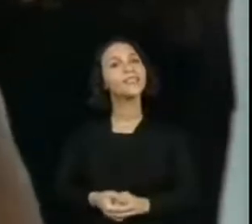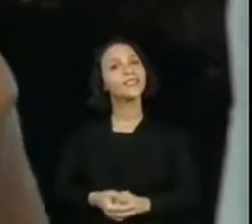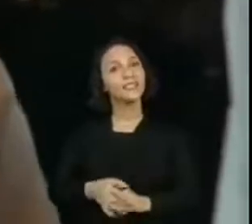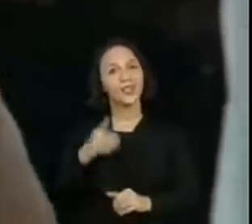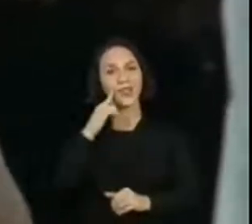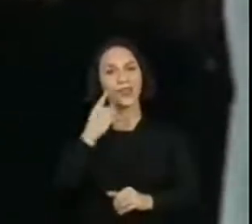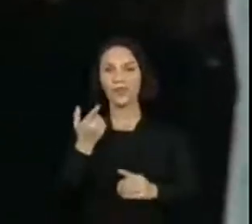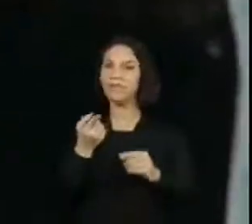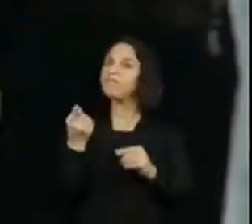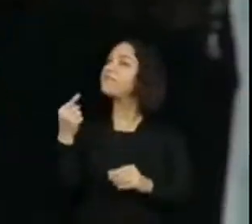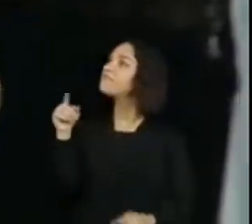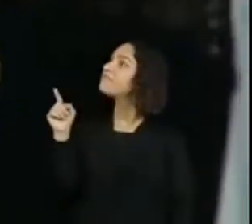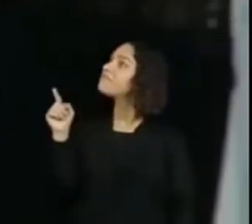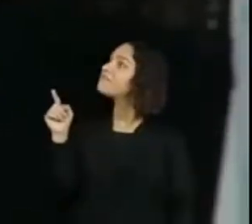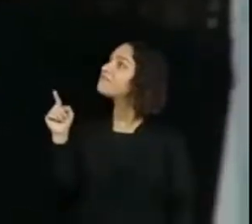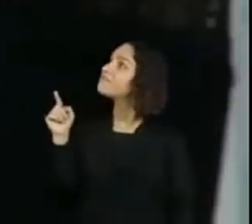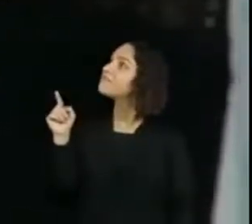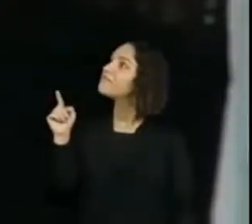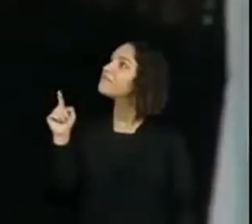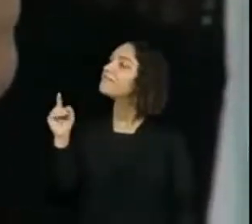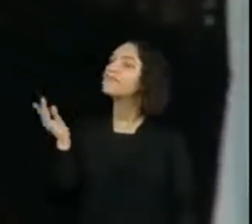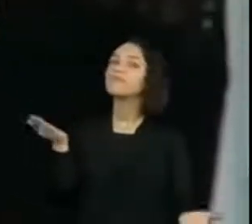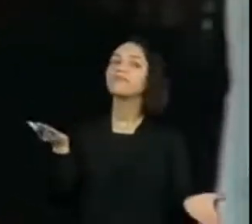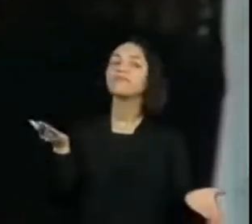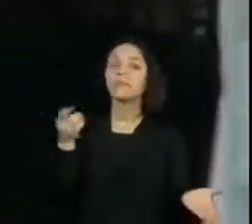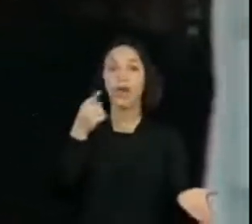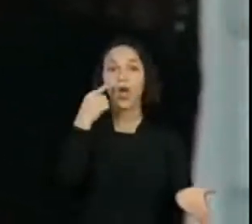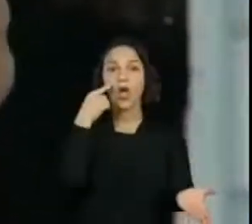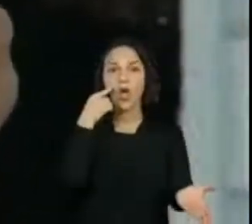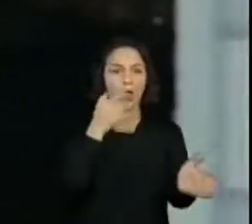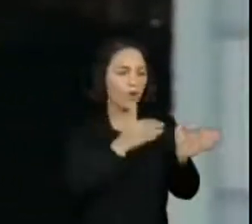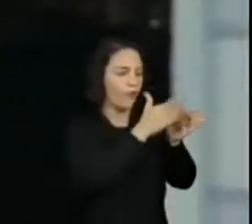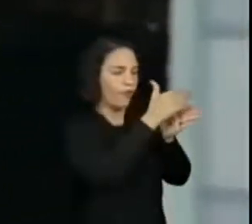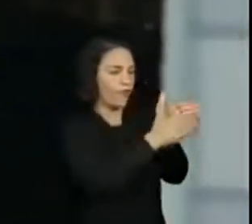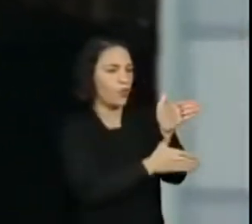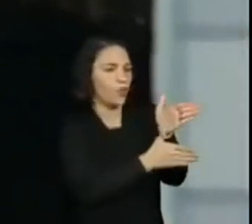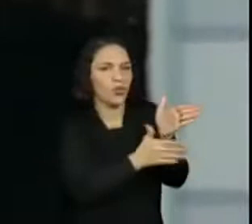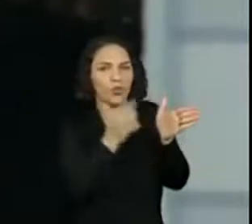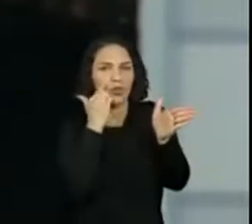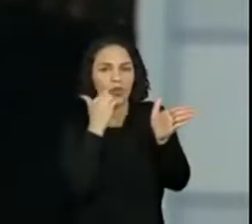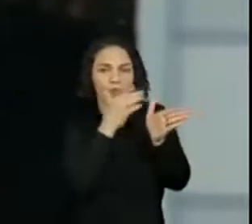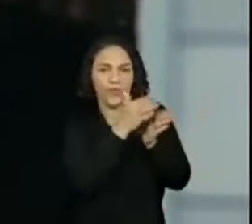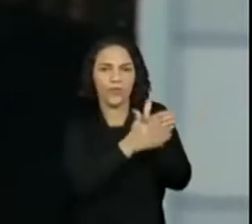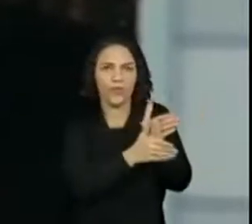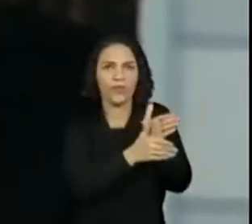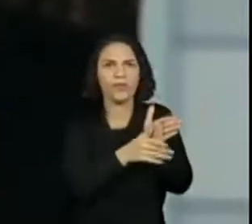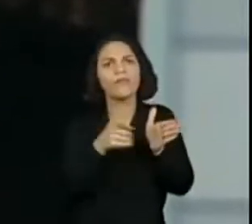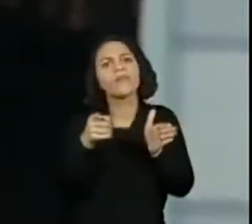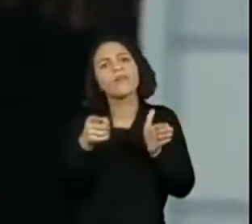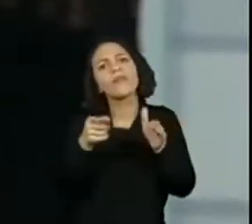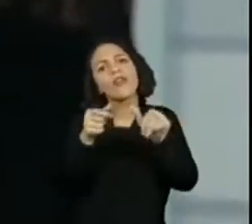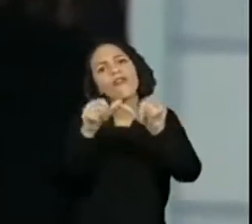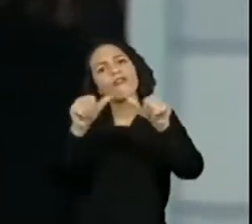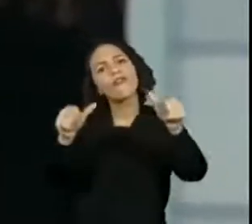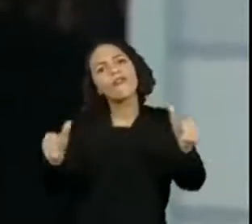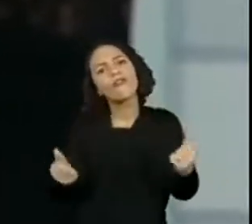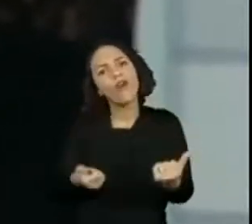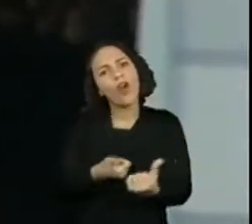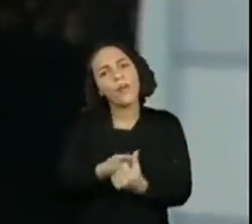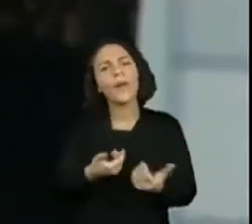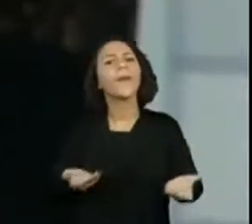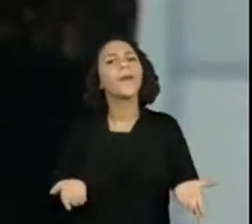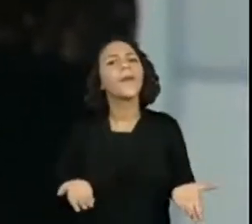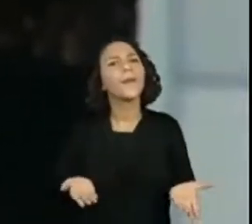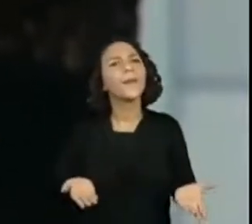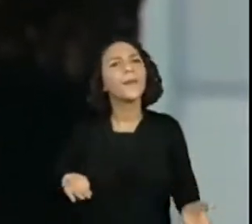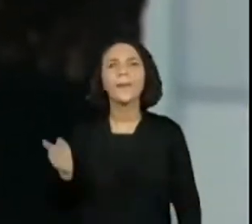mais fácil. Olhando aqui para o fundo, né? Que figura plana a gente vai conseguir